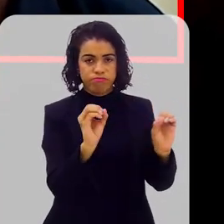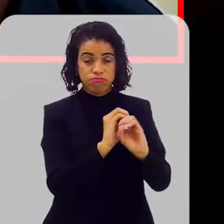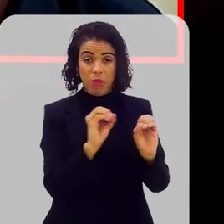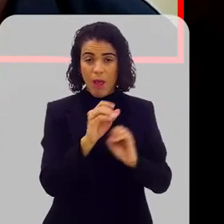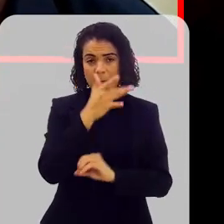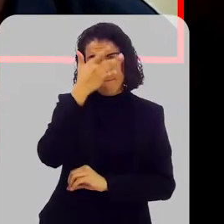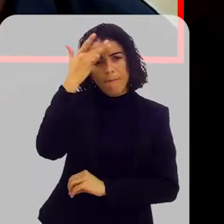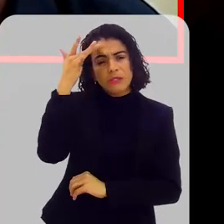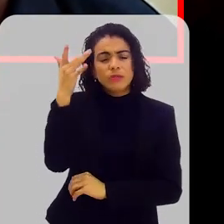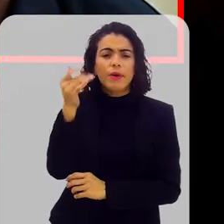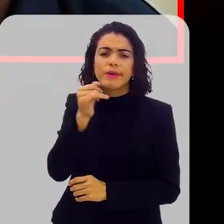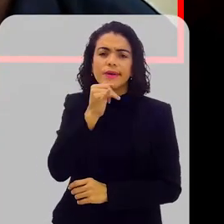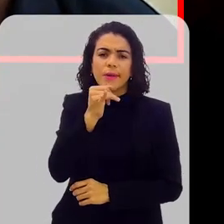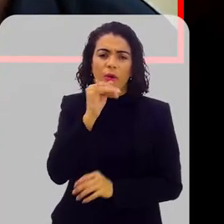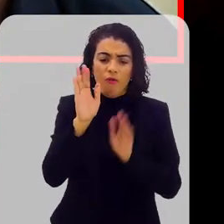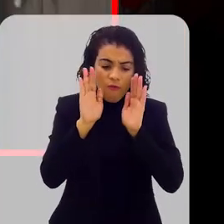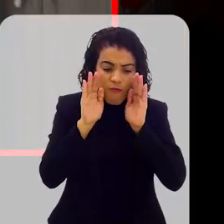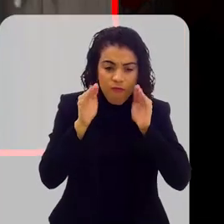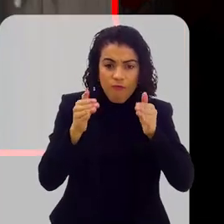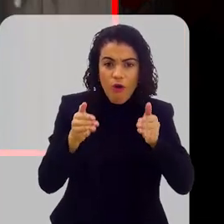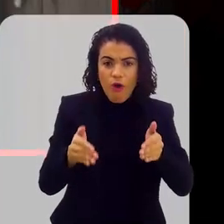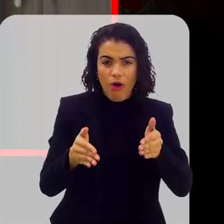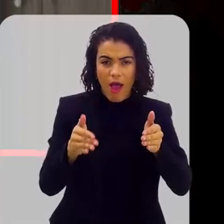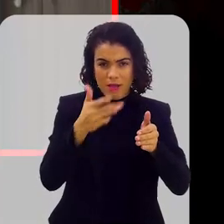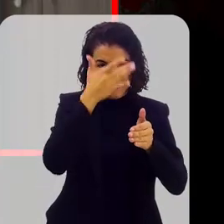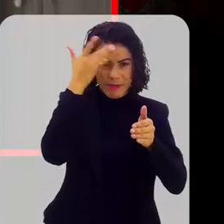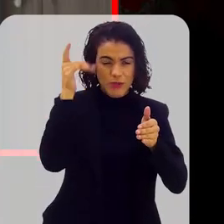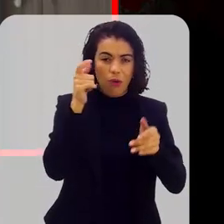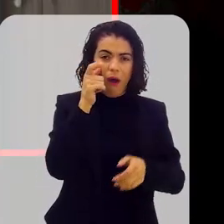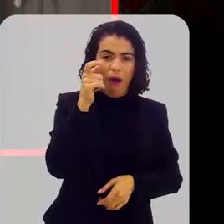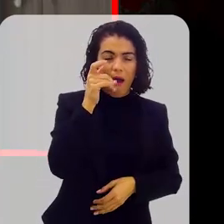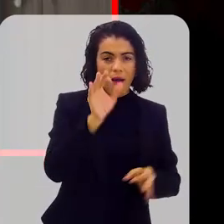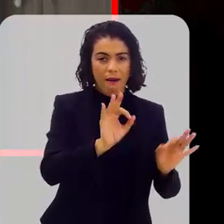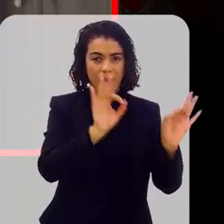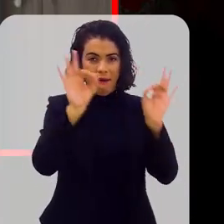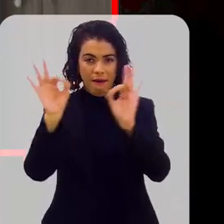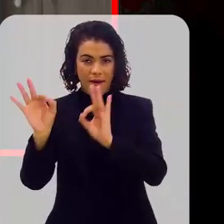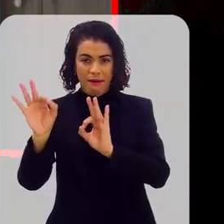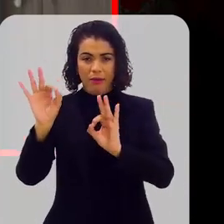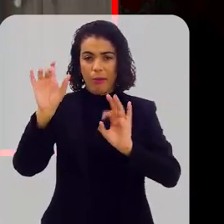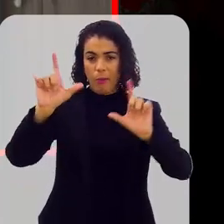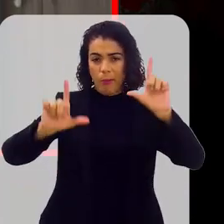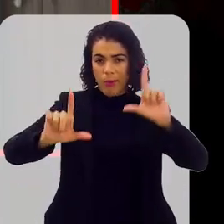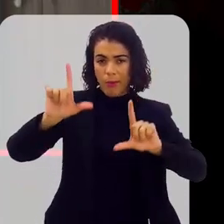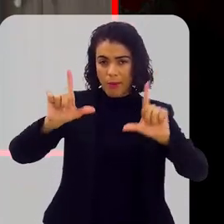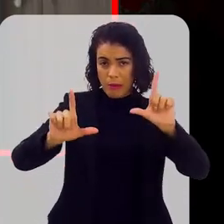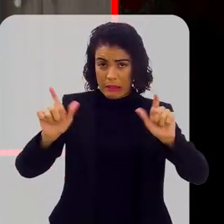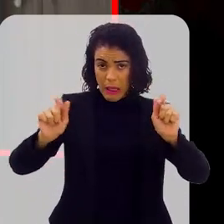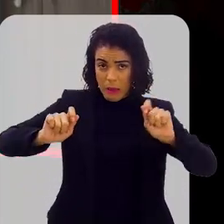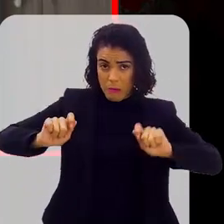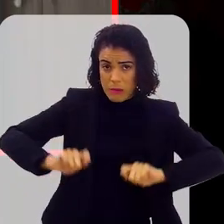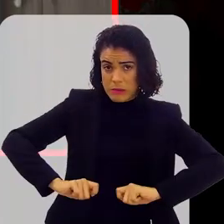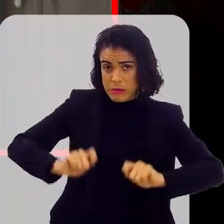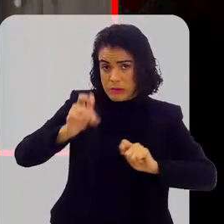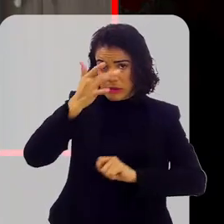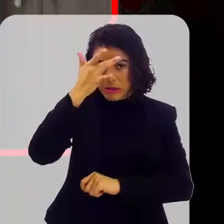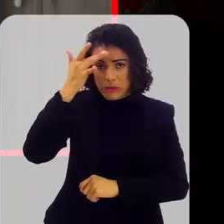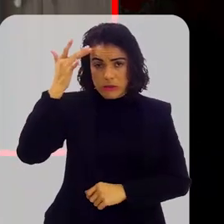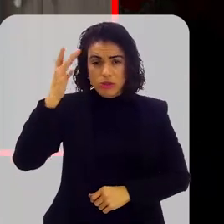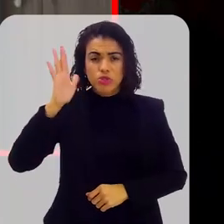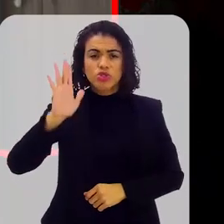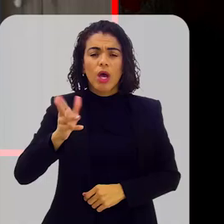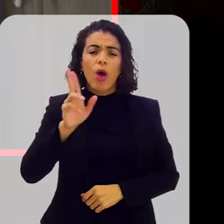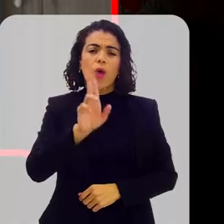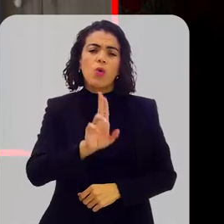Agora, pessoas assim, nós sempre focada no nosso espectador. Existe a possibilidade de